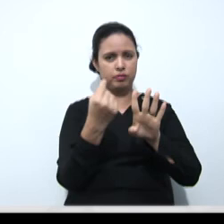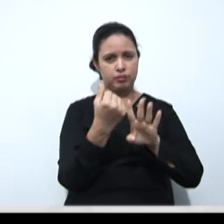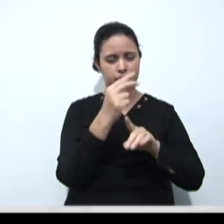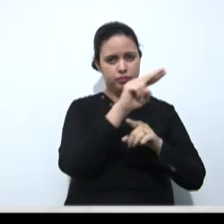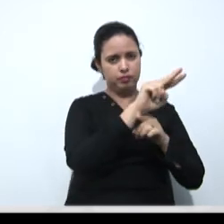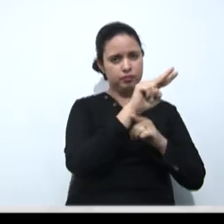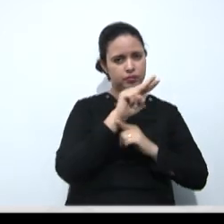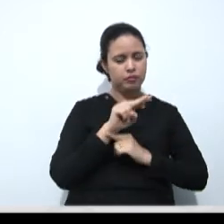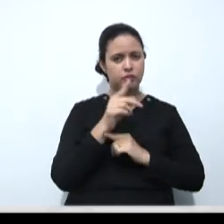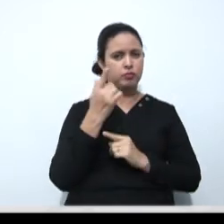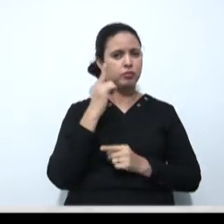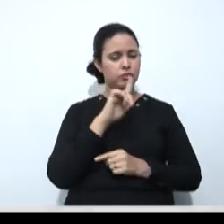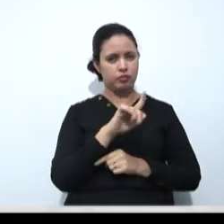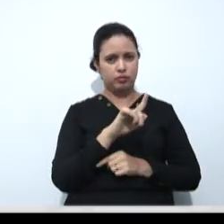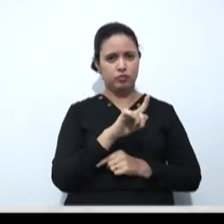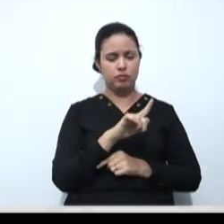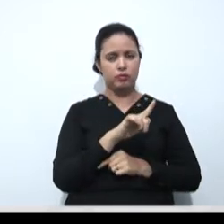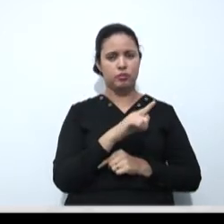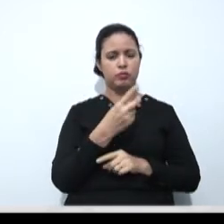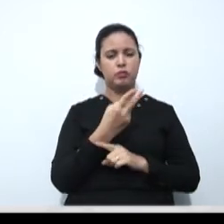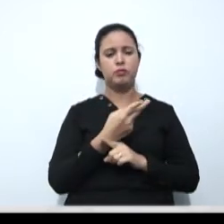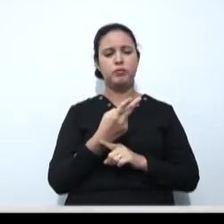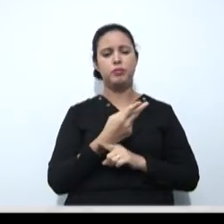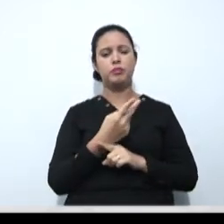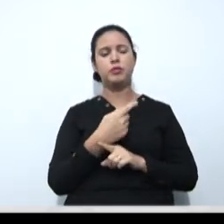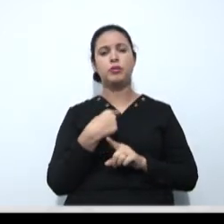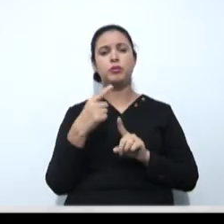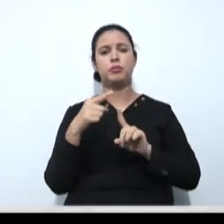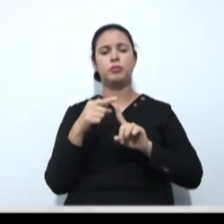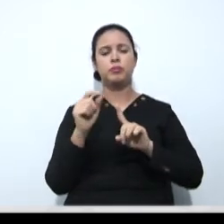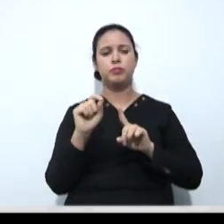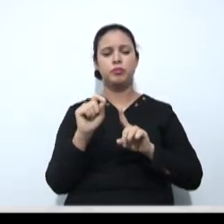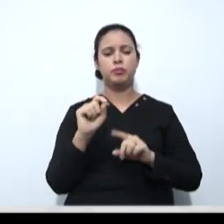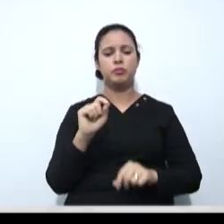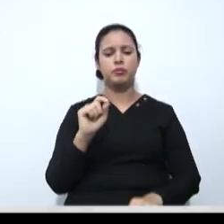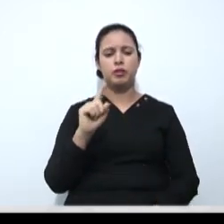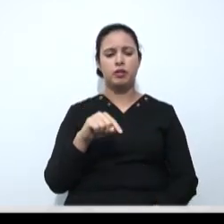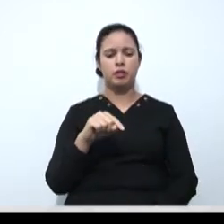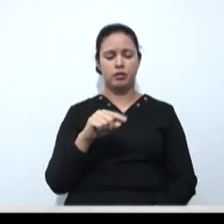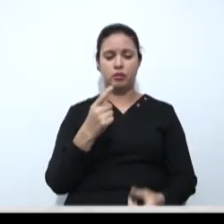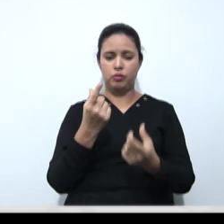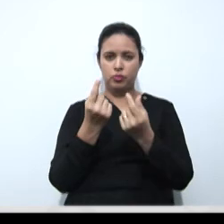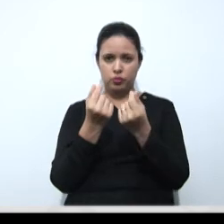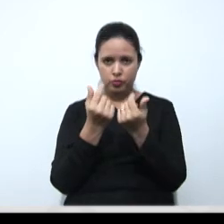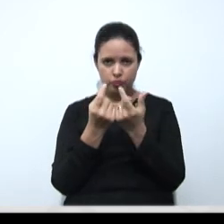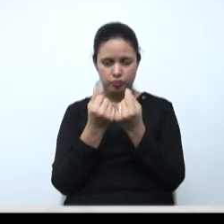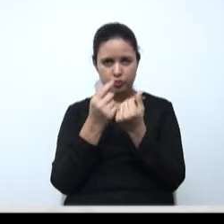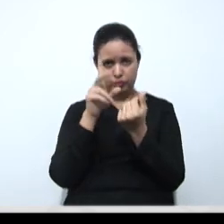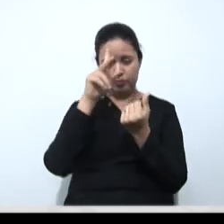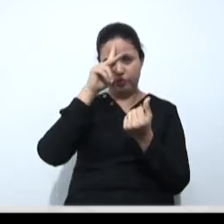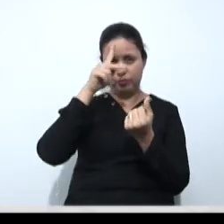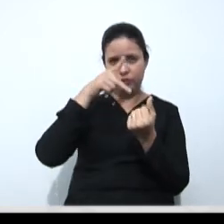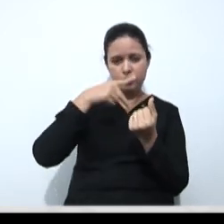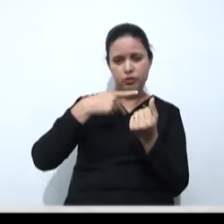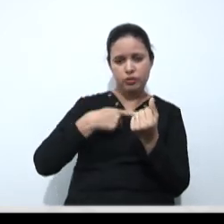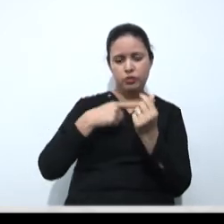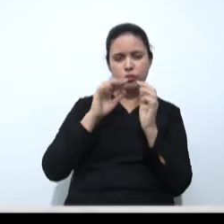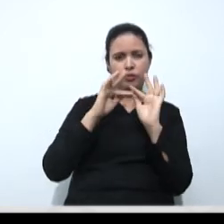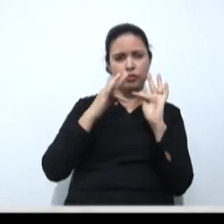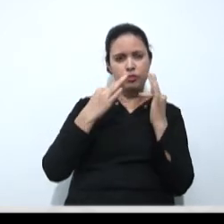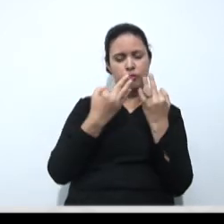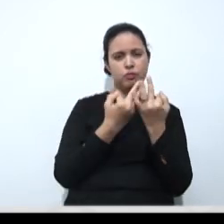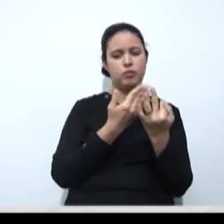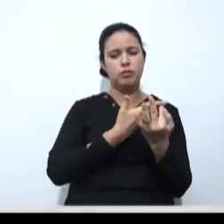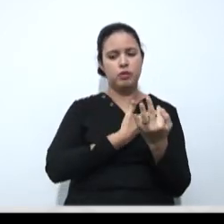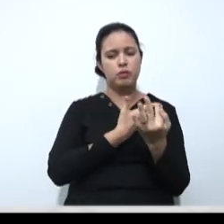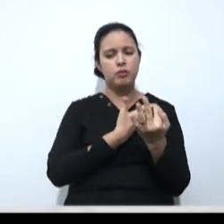interessantes que vocês podem buscar. O primeiro delas é economia pessoal, né? Economia junto com o familiar